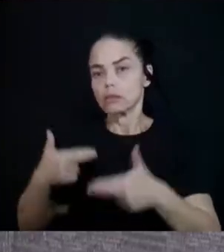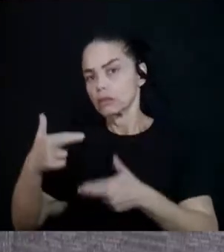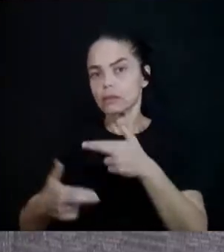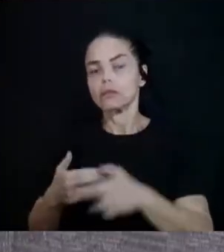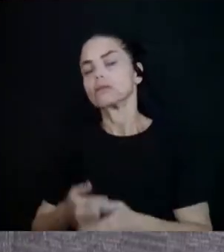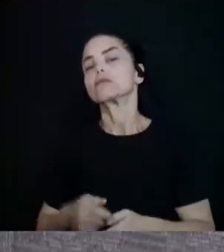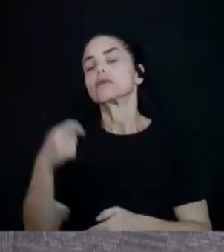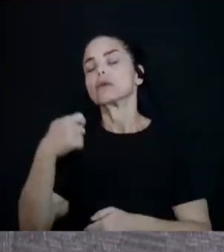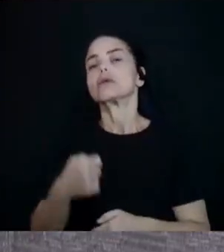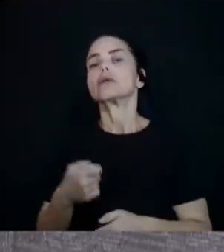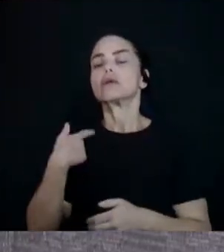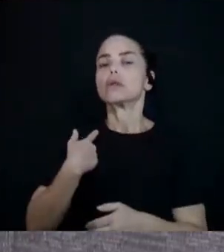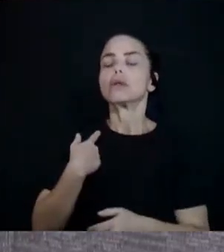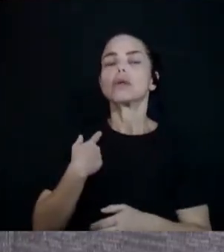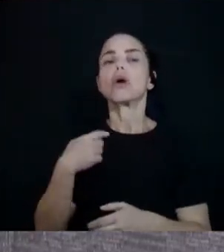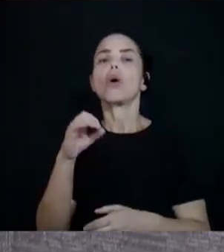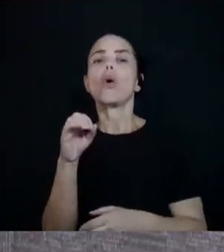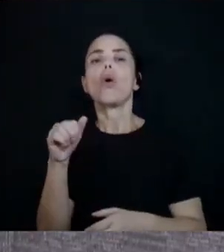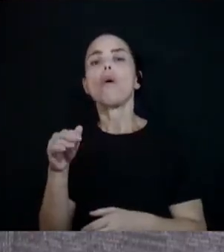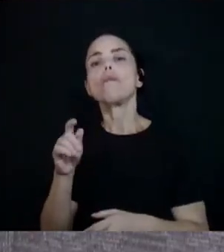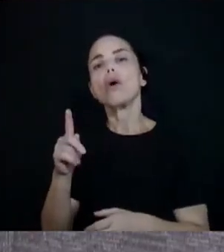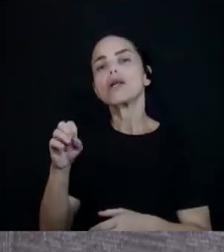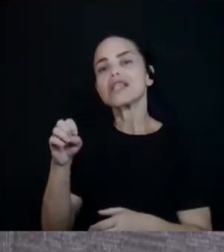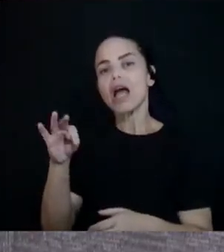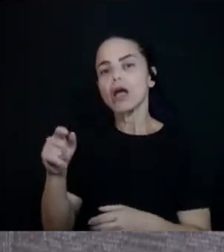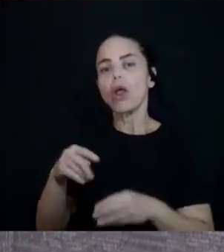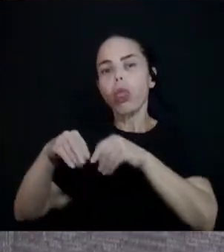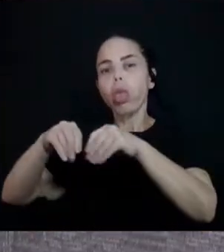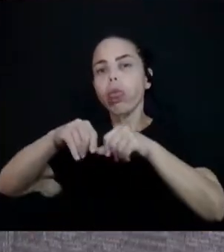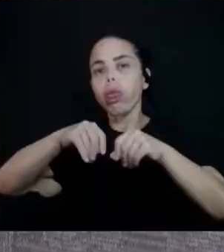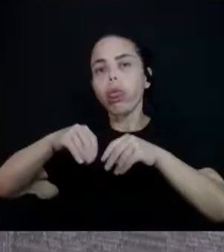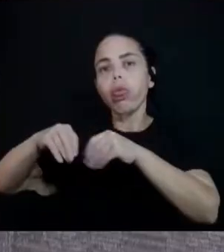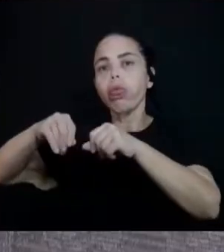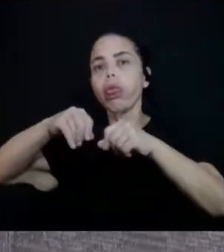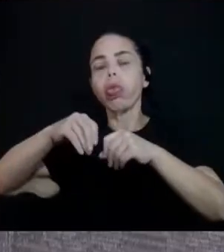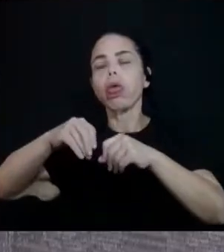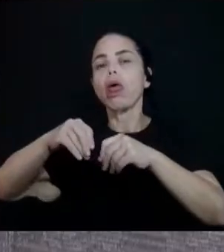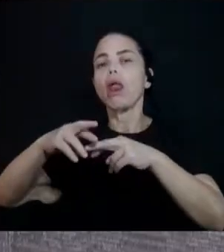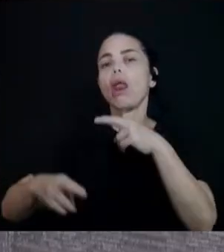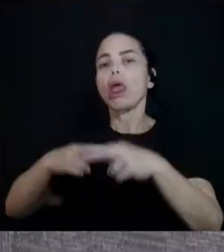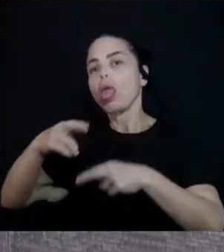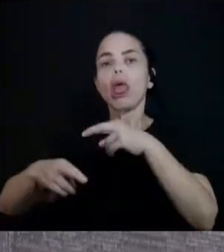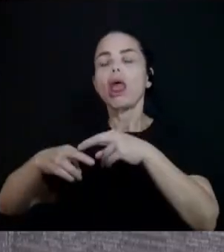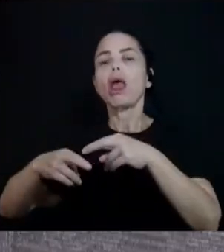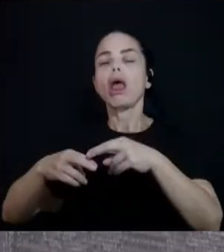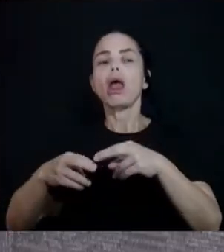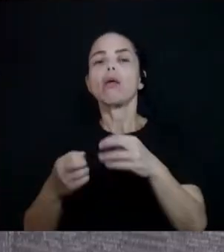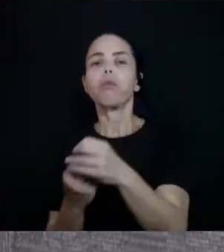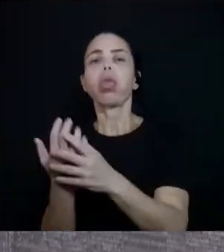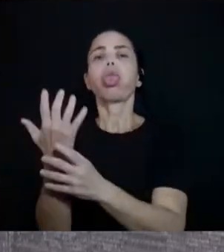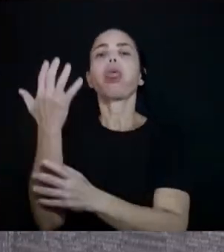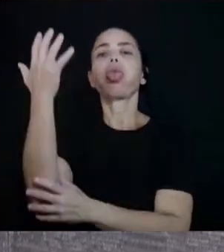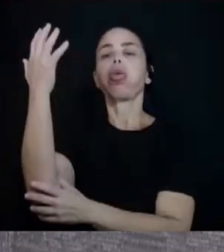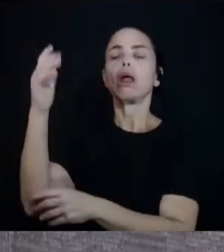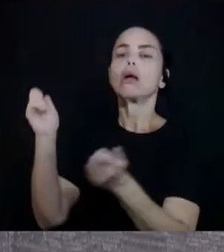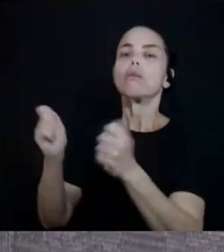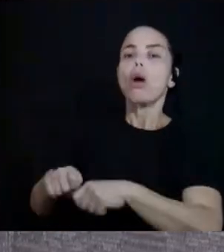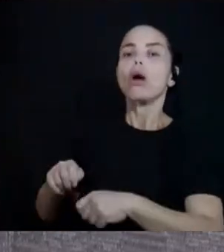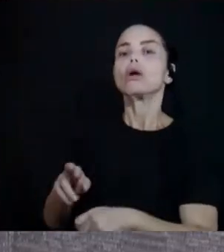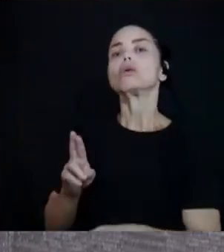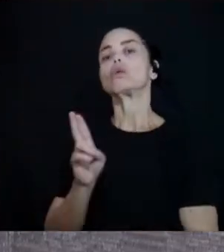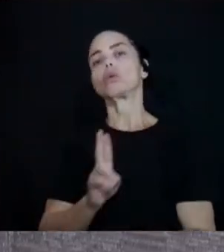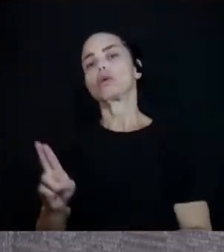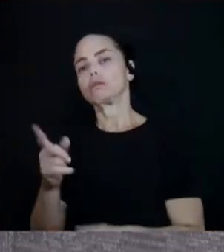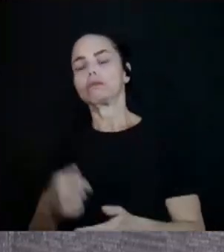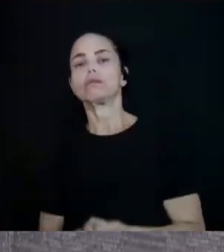na compostagem, seja eventualmente materiais de construção, né, que podem ser reaproveitados, como